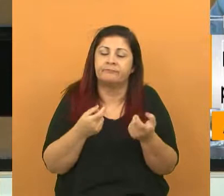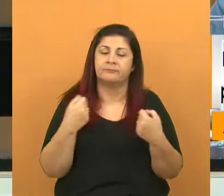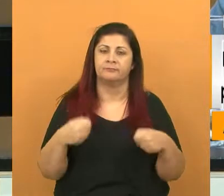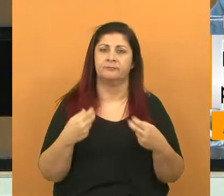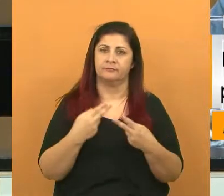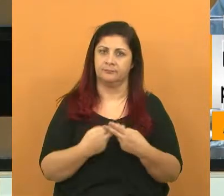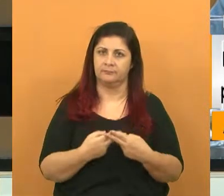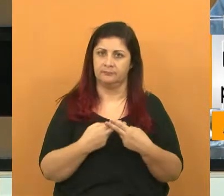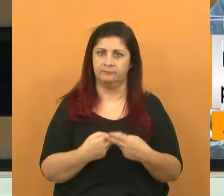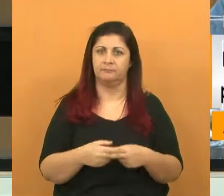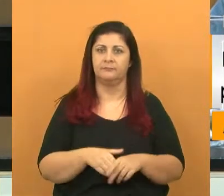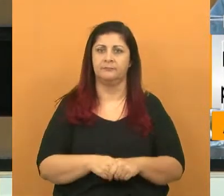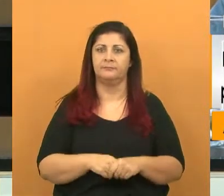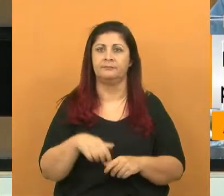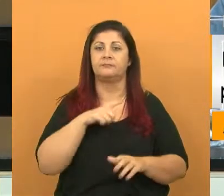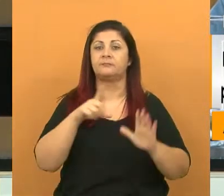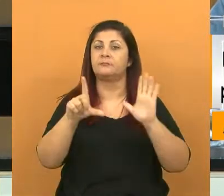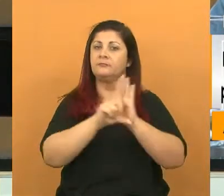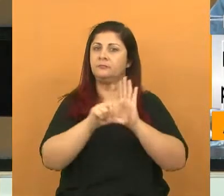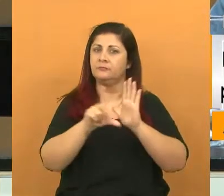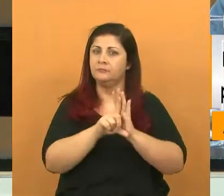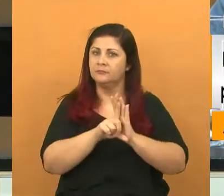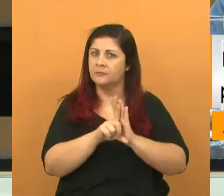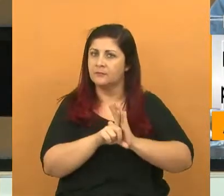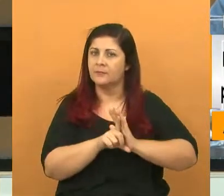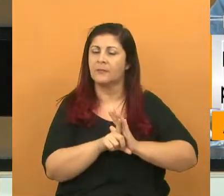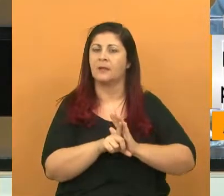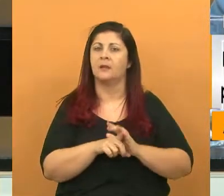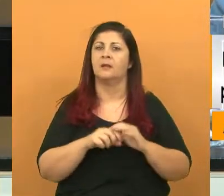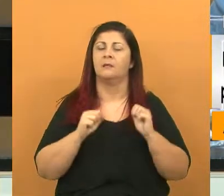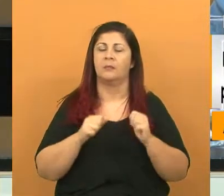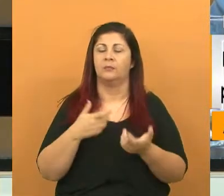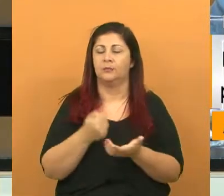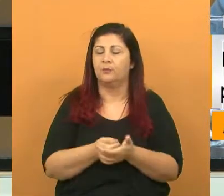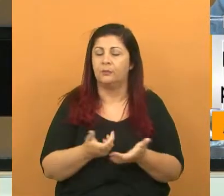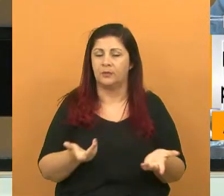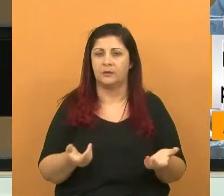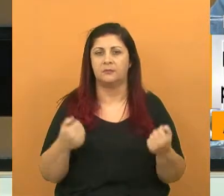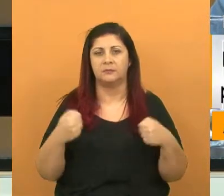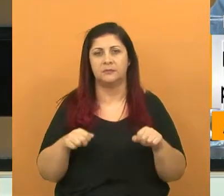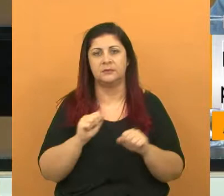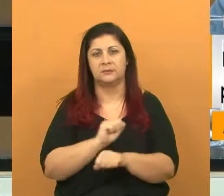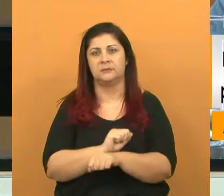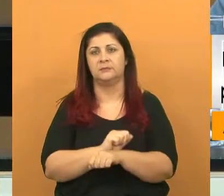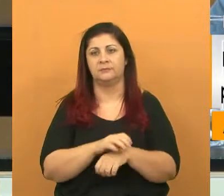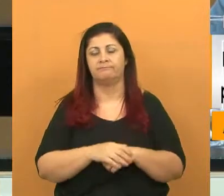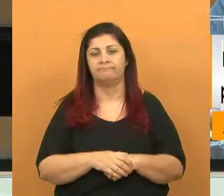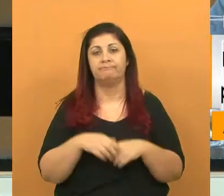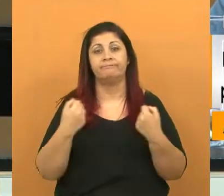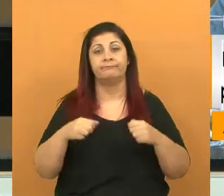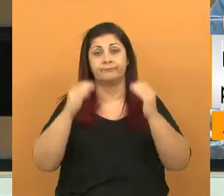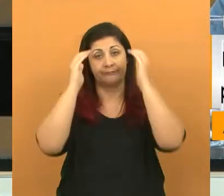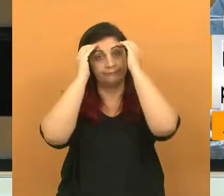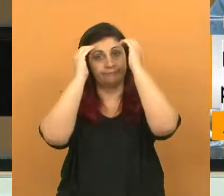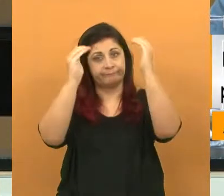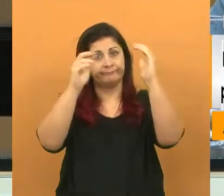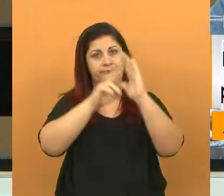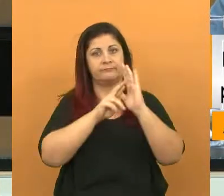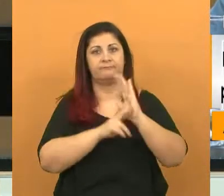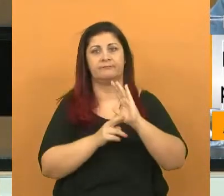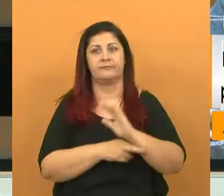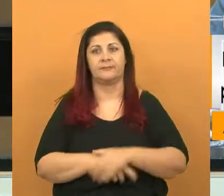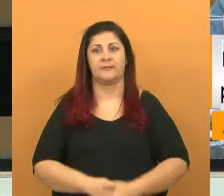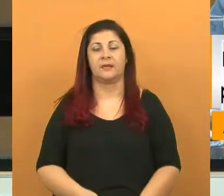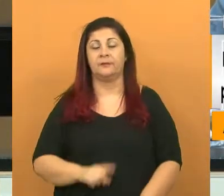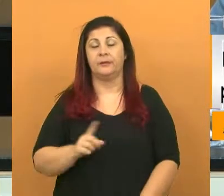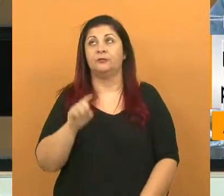Infelizmente, nós temos uma lei de licitação de edital que é rigorosa e o poder público tem que seguir essa cartilha. Não depende